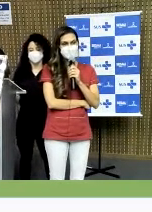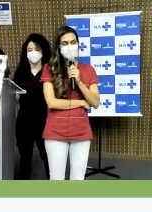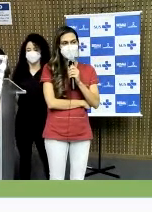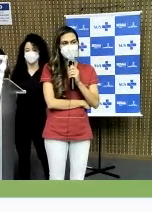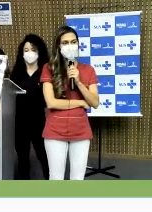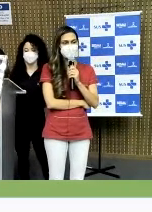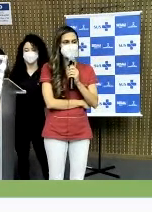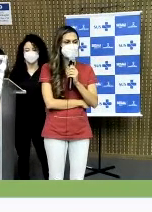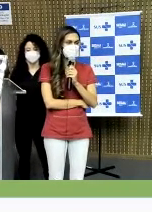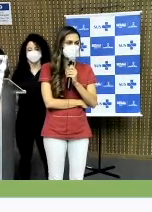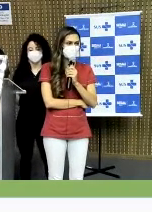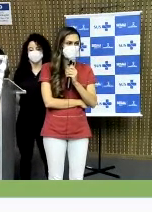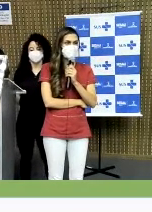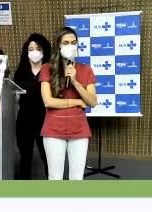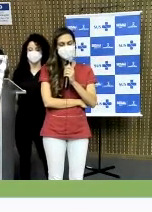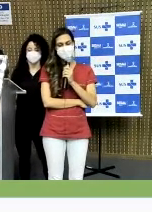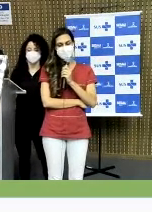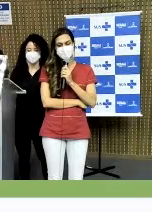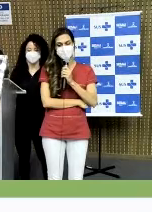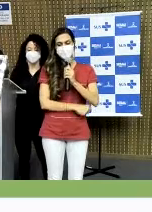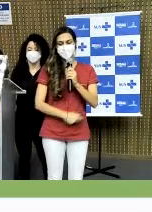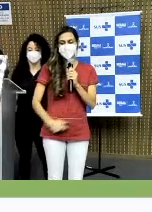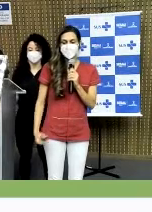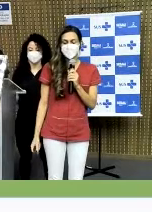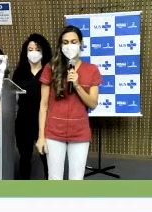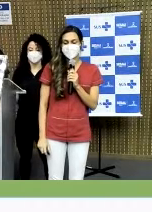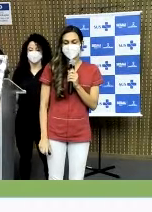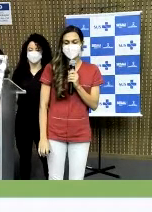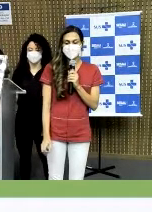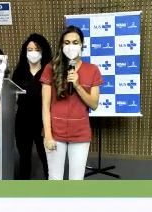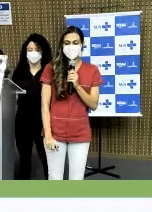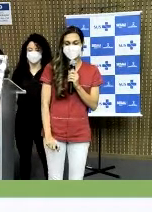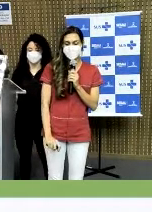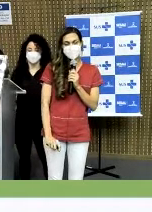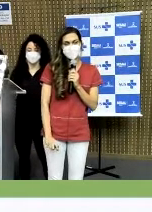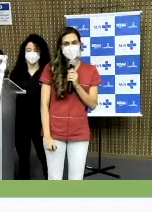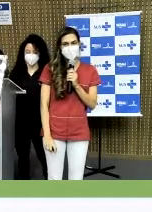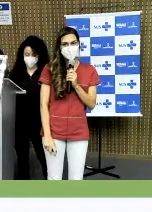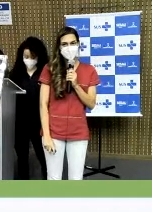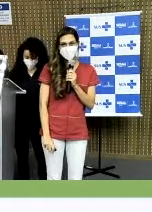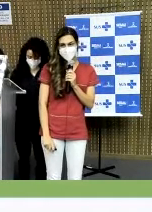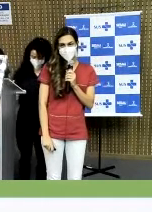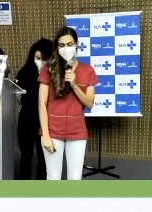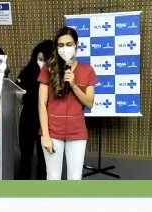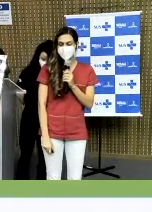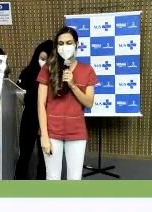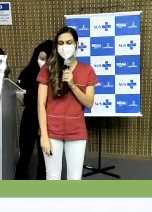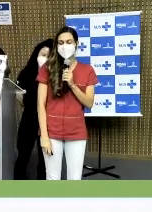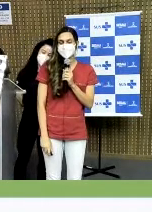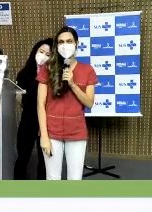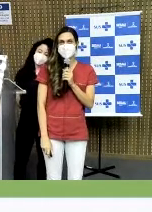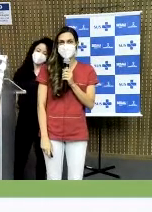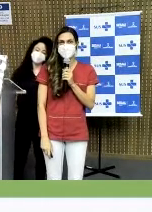sendo 50% da medicina, 50% da enfermagem, né? Esses da medicina são da UEMS, 10 acadêmicos da UEMS,